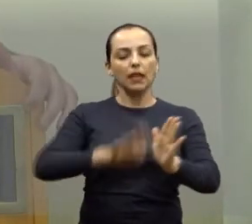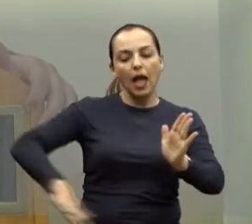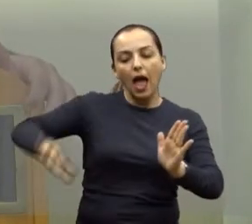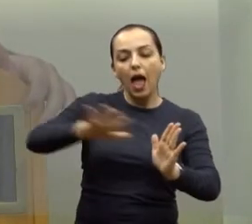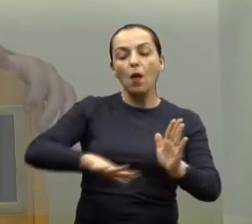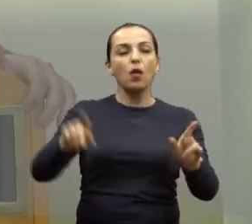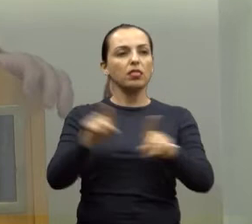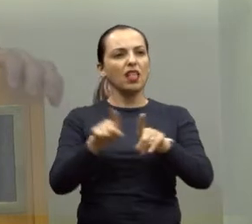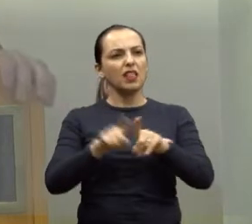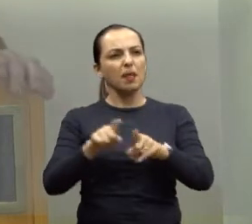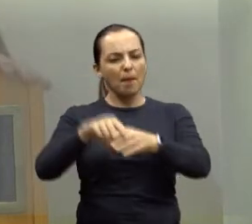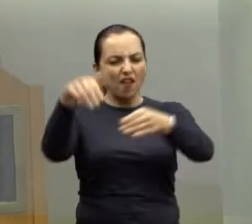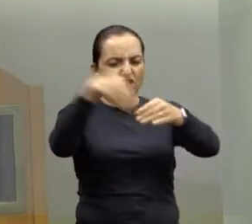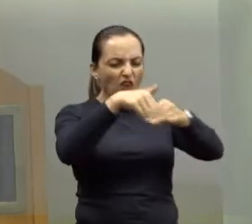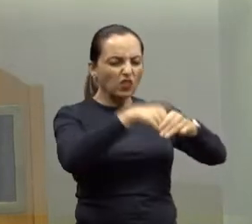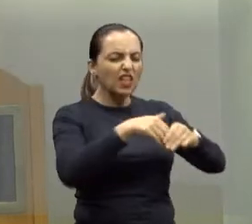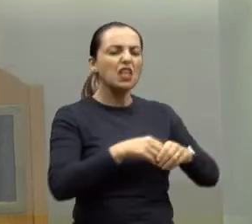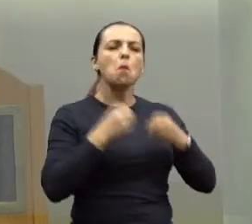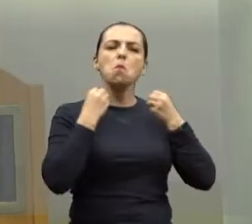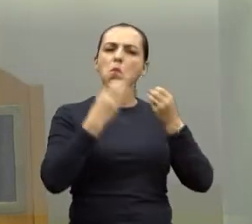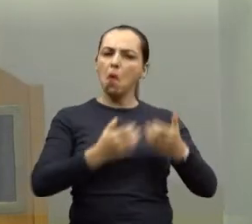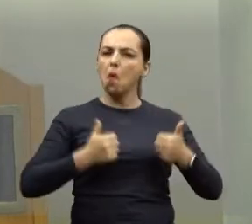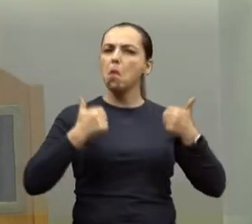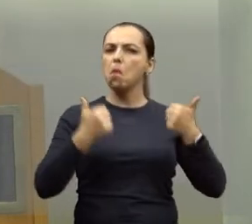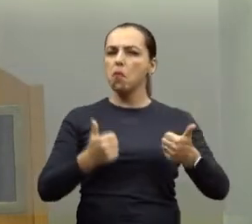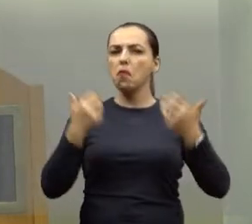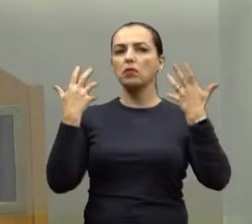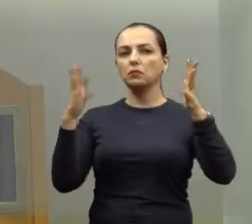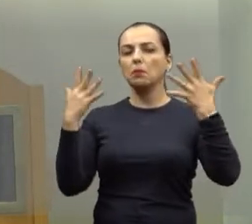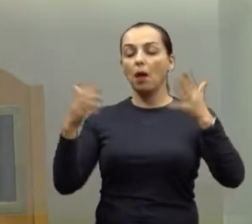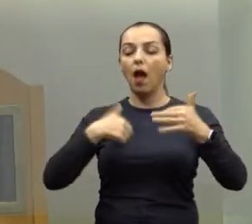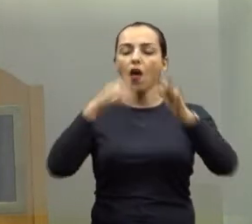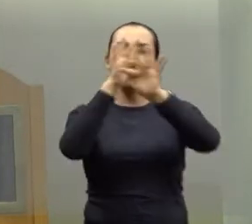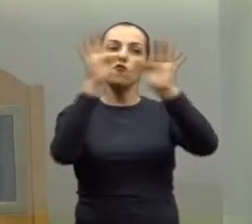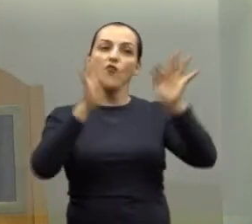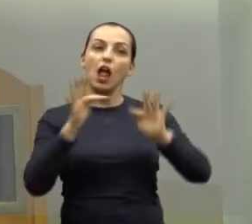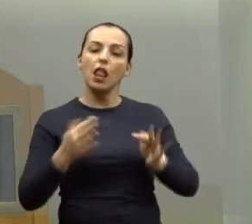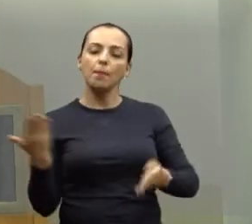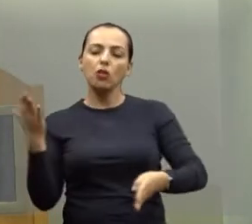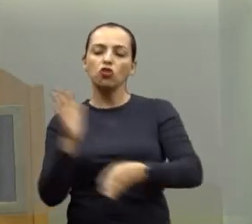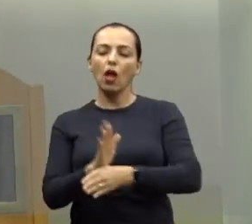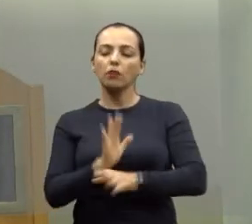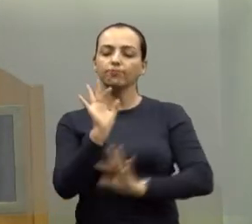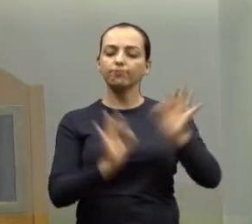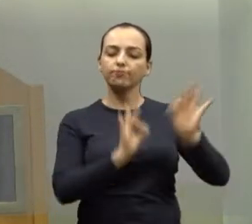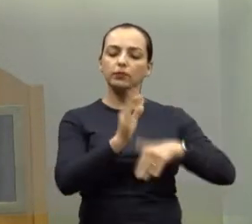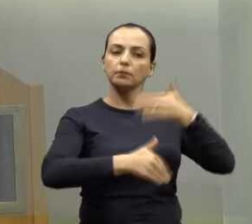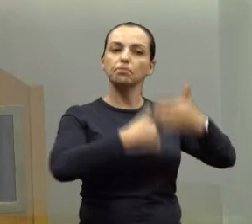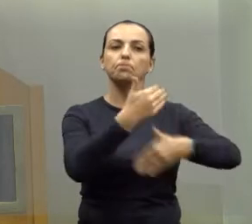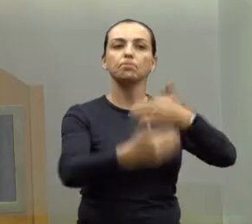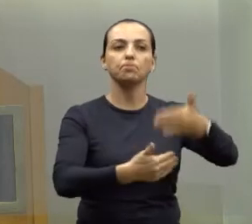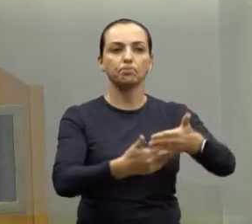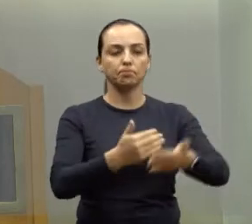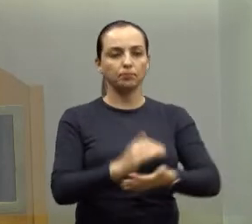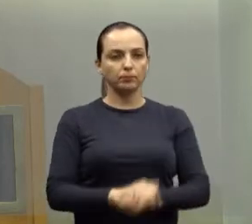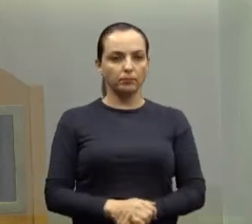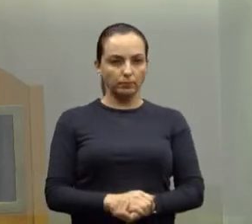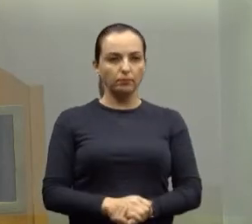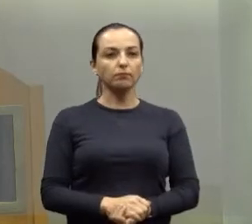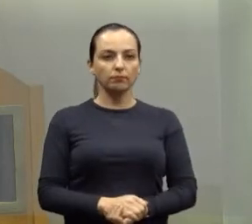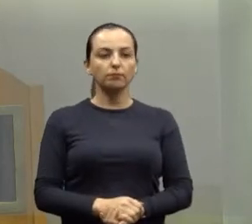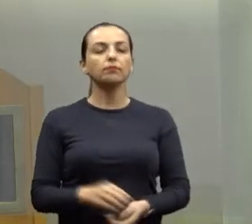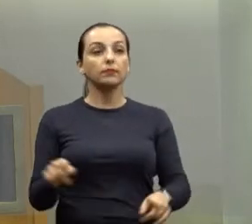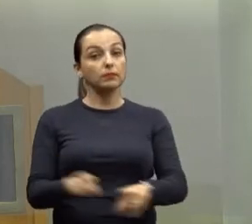foi muito bem botado aqui na nossa região parabéns fica muito feliz de ajudar a construir esse projeto também queria agradecer